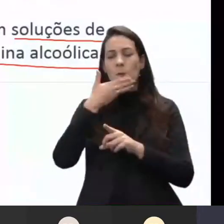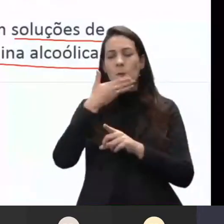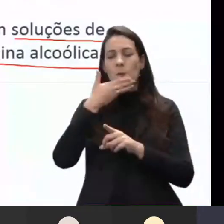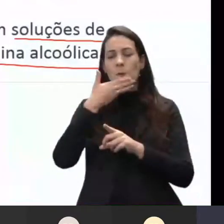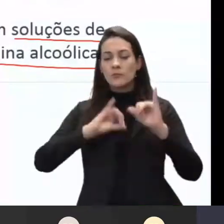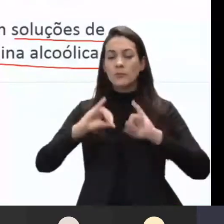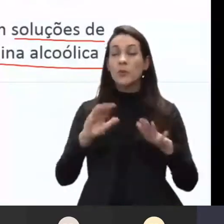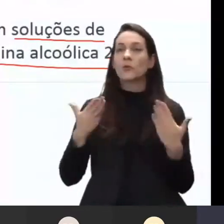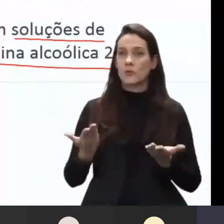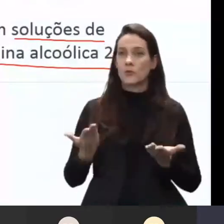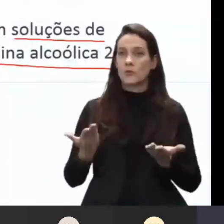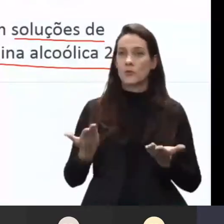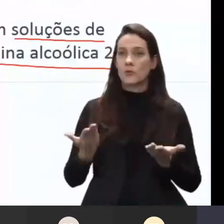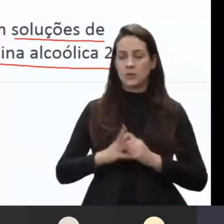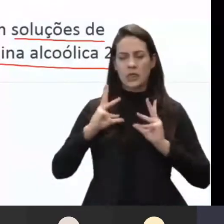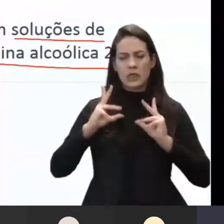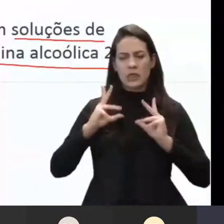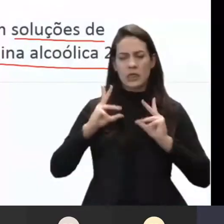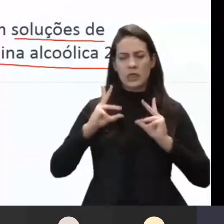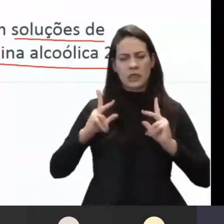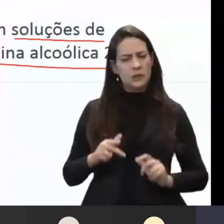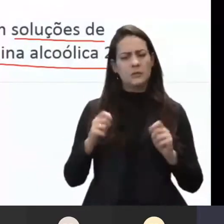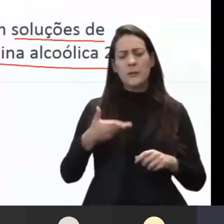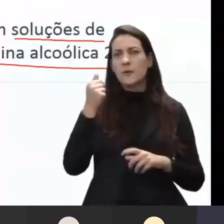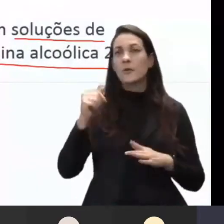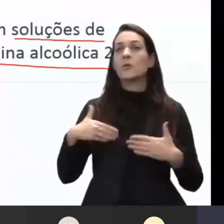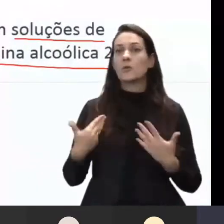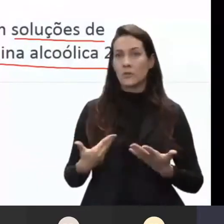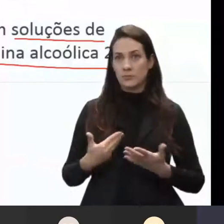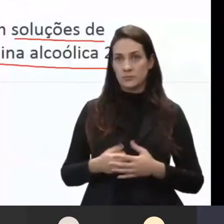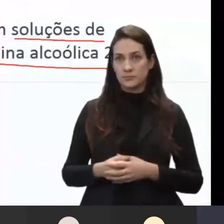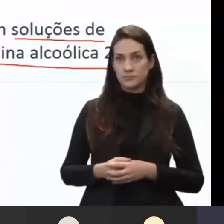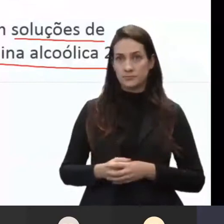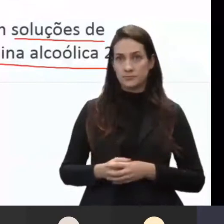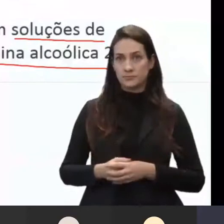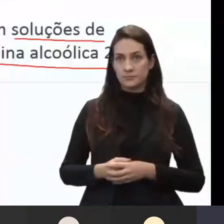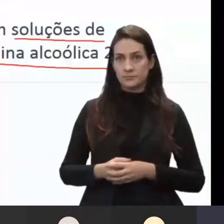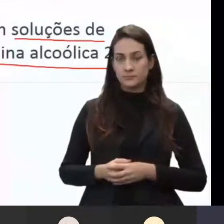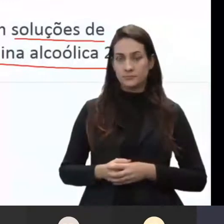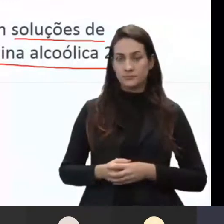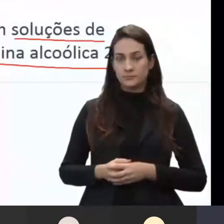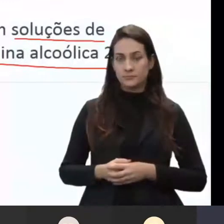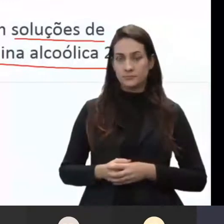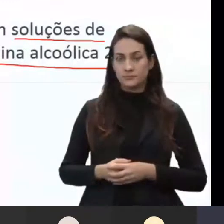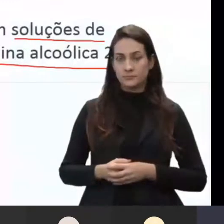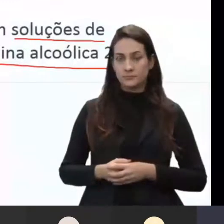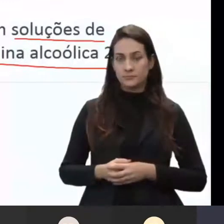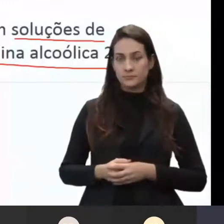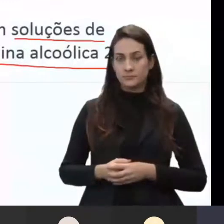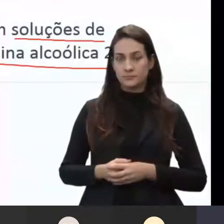para fazer ali a desinfecção e a antisepsia, tanto de tecidos vivos quanto de